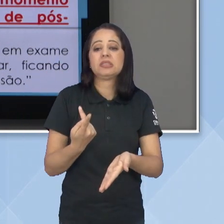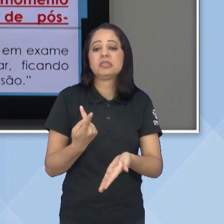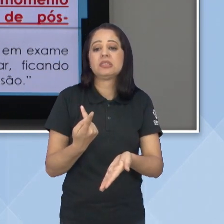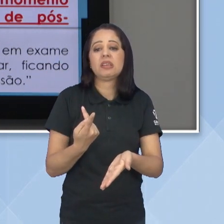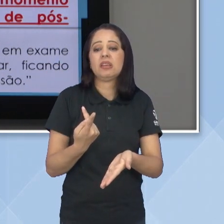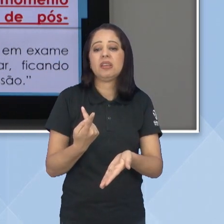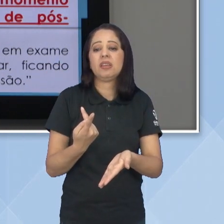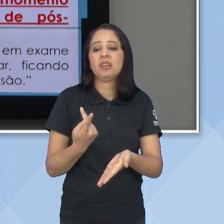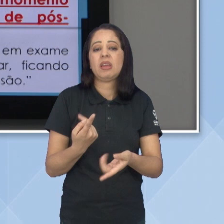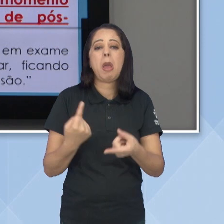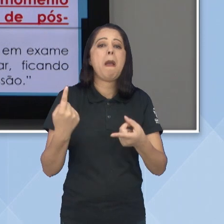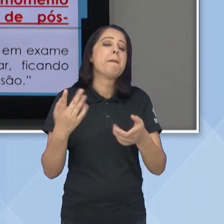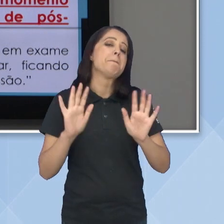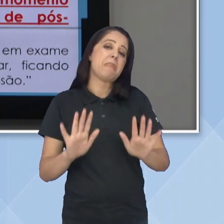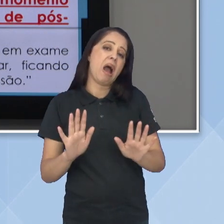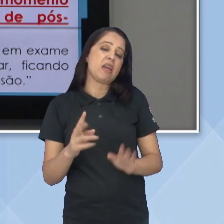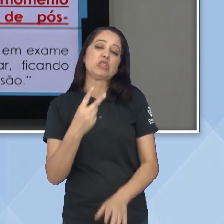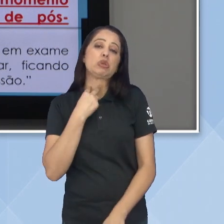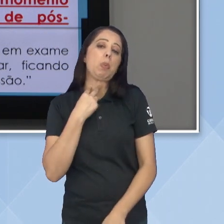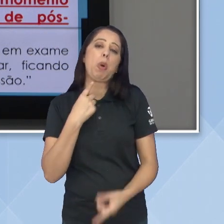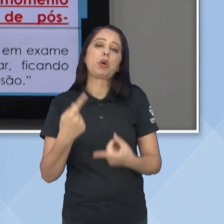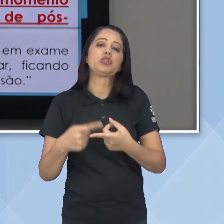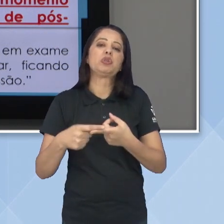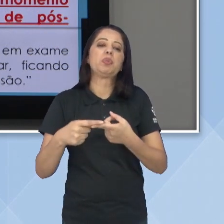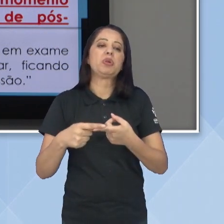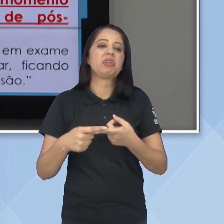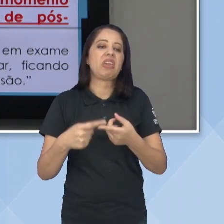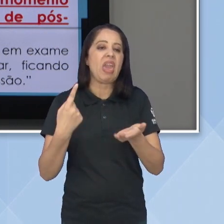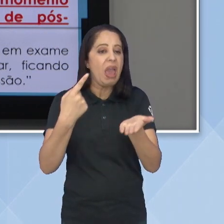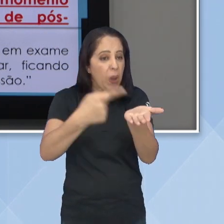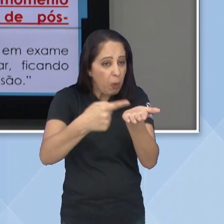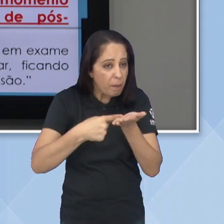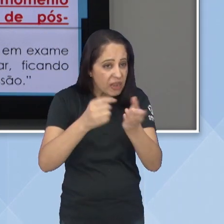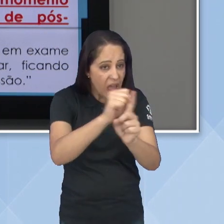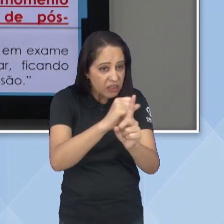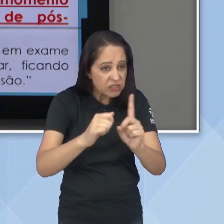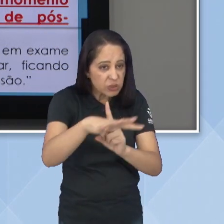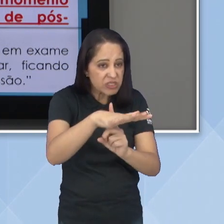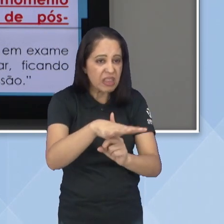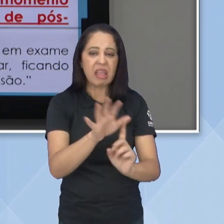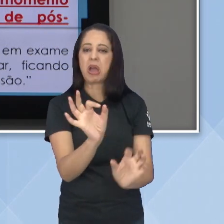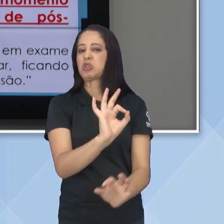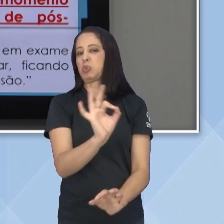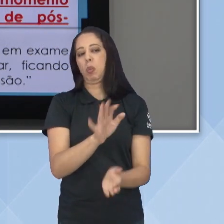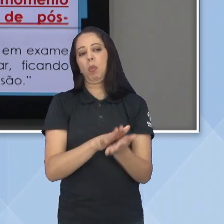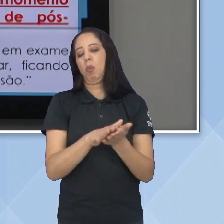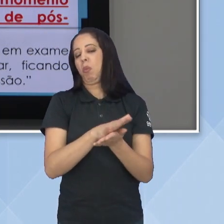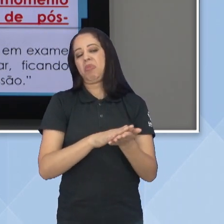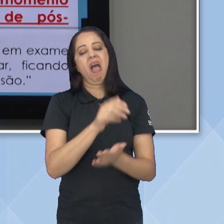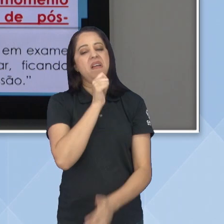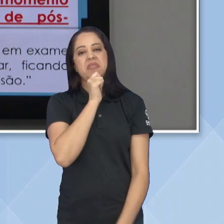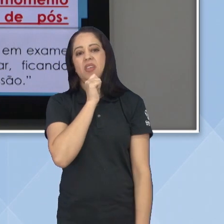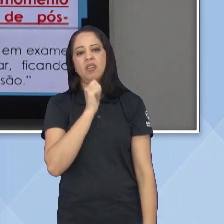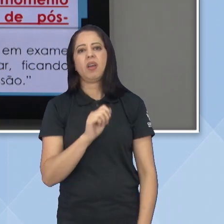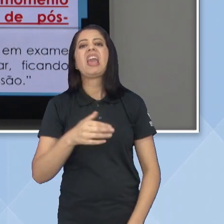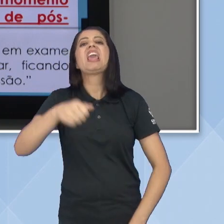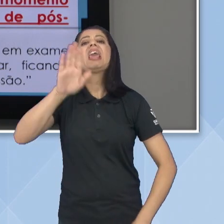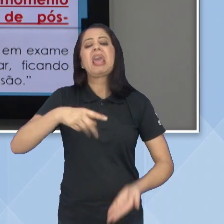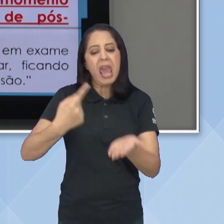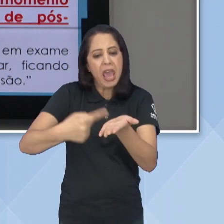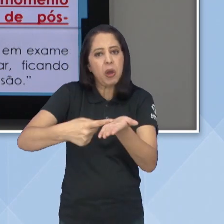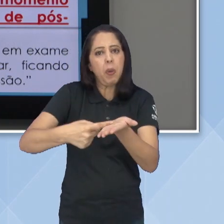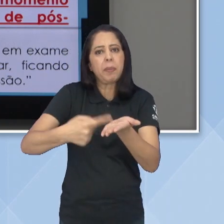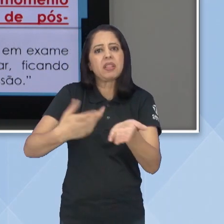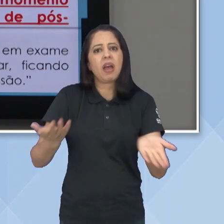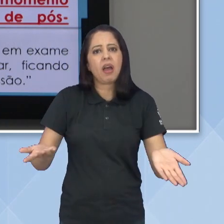e que não foi previamente acordado com a sociedade. Eu quero saber quem fez esse acordo com a sociedade.